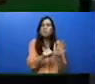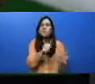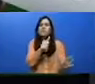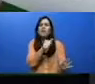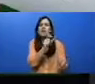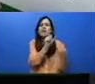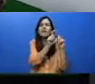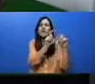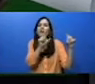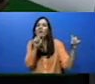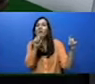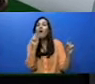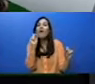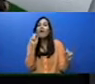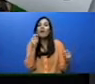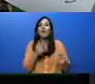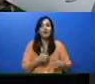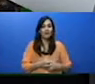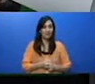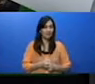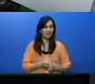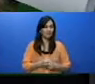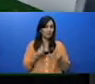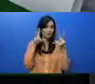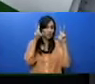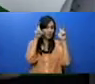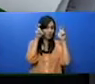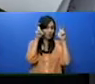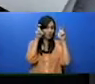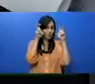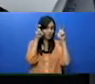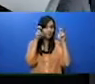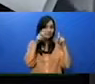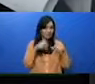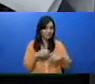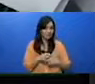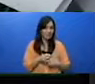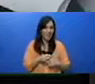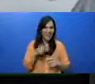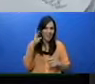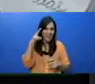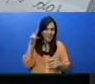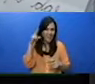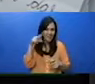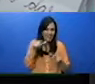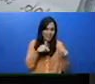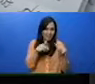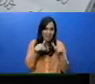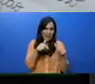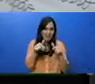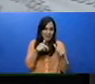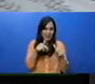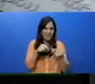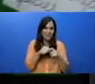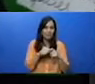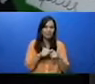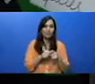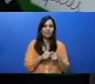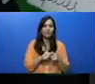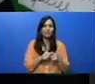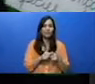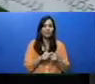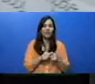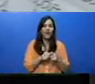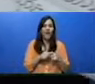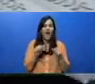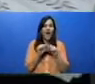nosso folheto, nós colocamos o título, né? Lembra que nós trabalhamos sobre folheto no bimestre passado? A campanha pelo